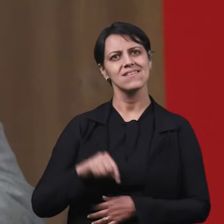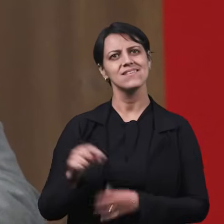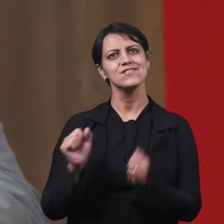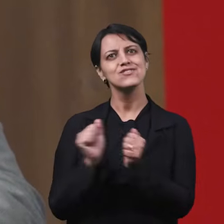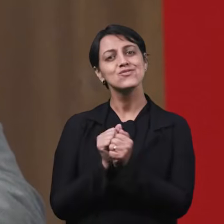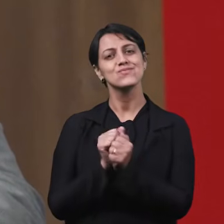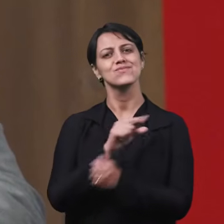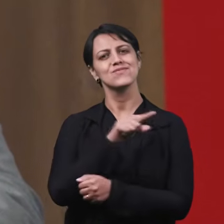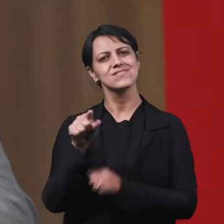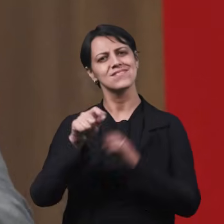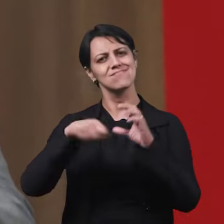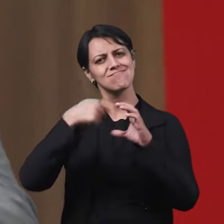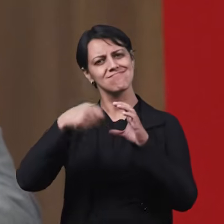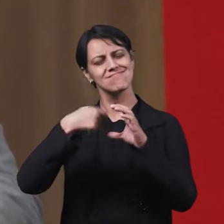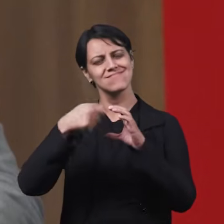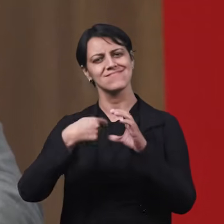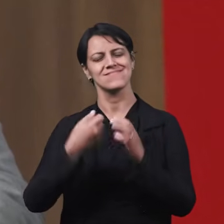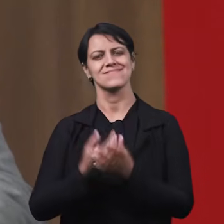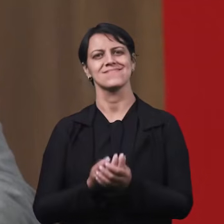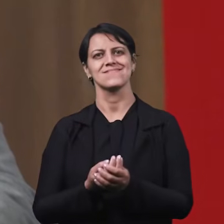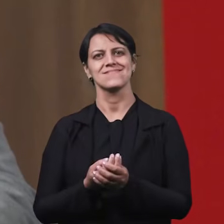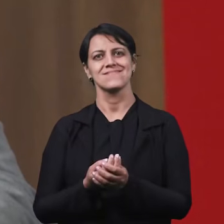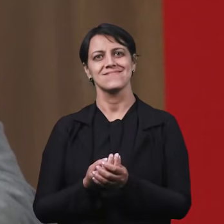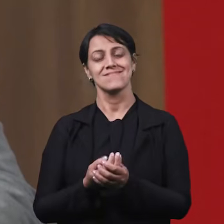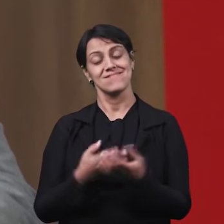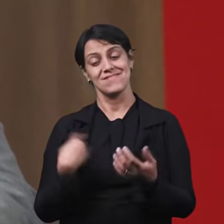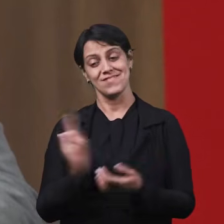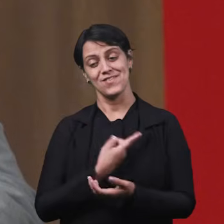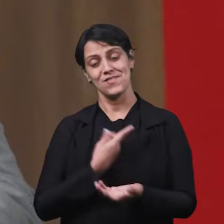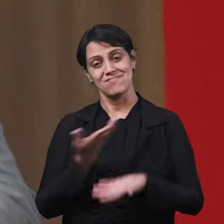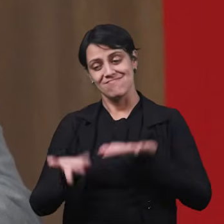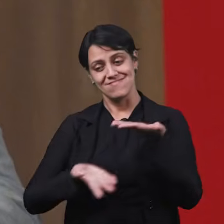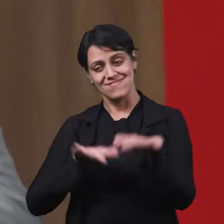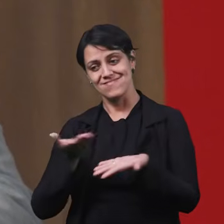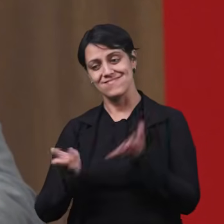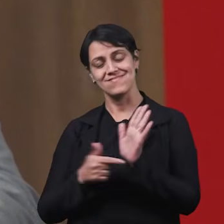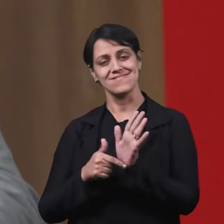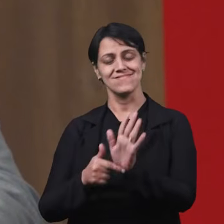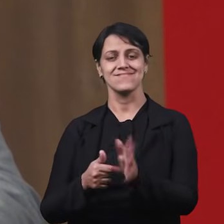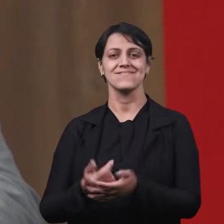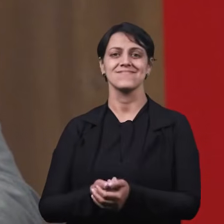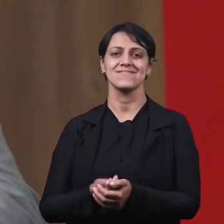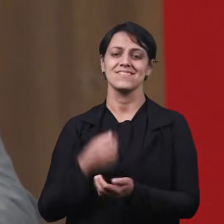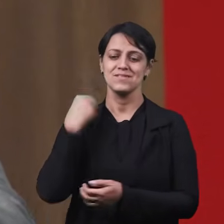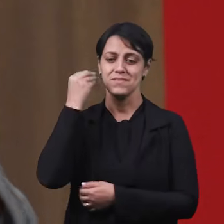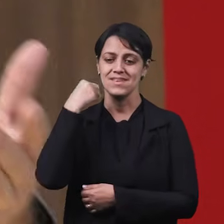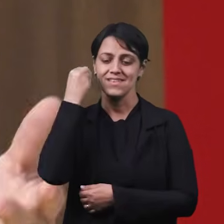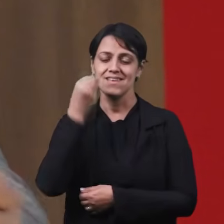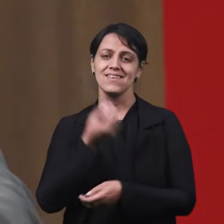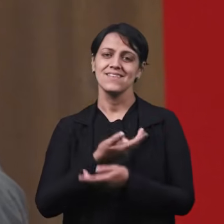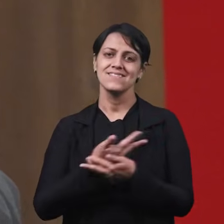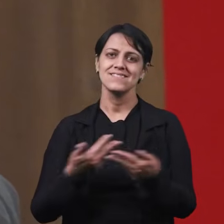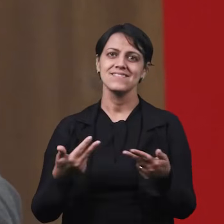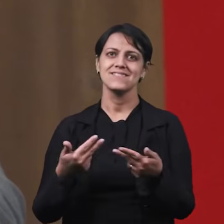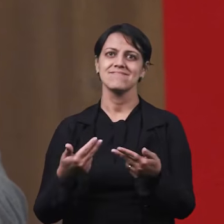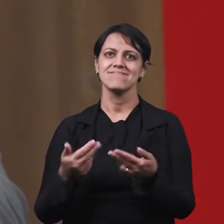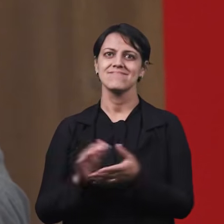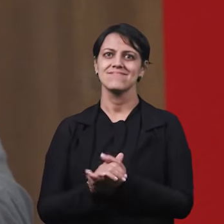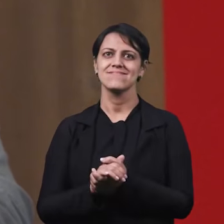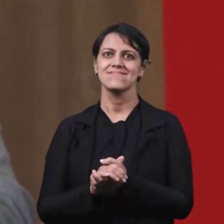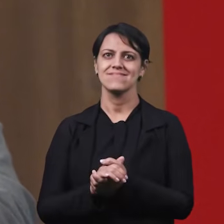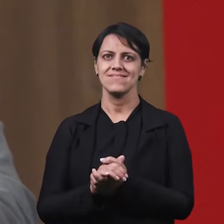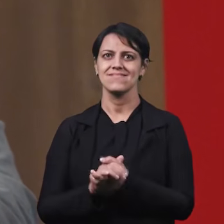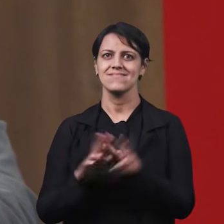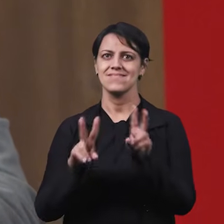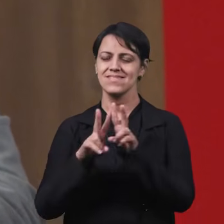vocês hoje, gravando esse programa, e naquilo que nós pudermos contribuir com uma experiência na mesma direção do